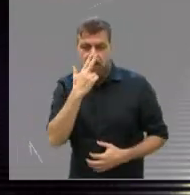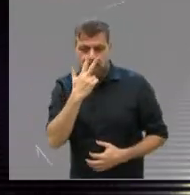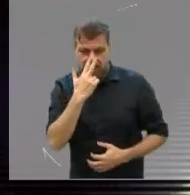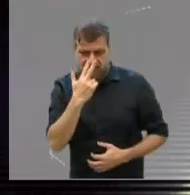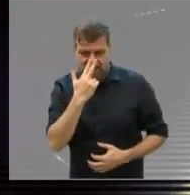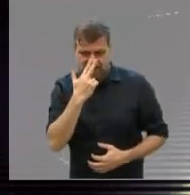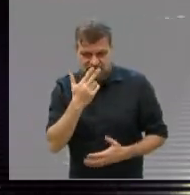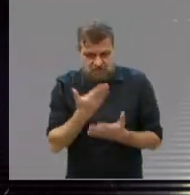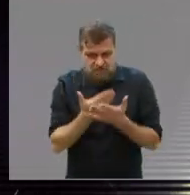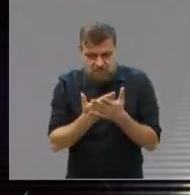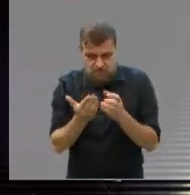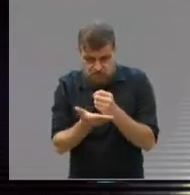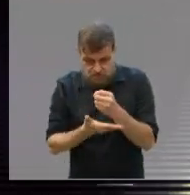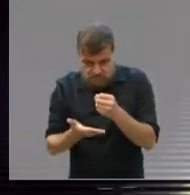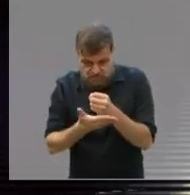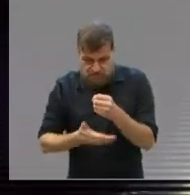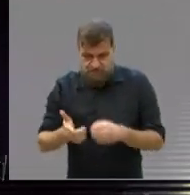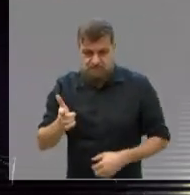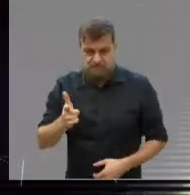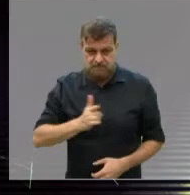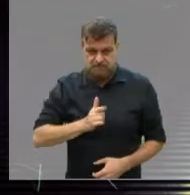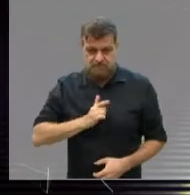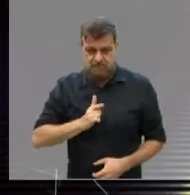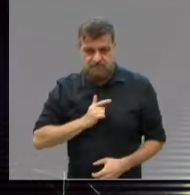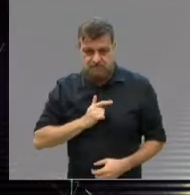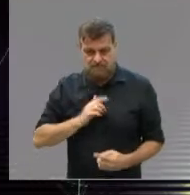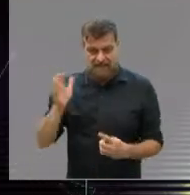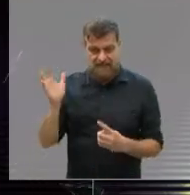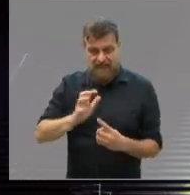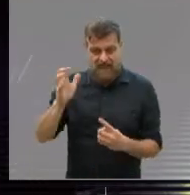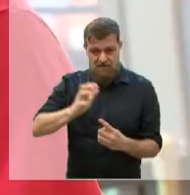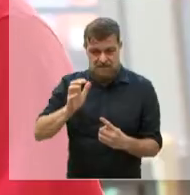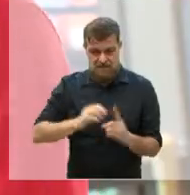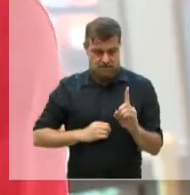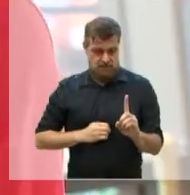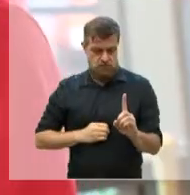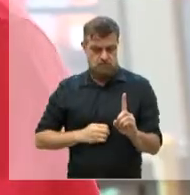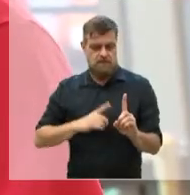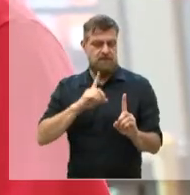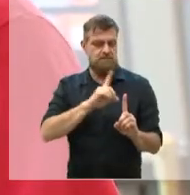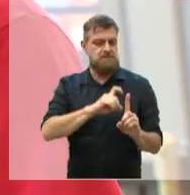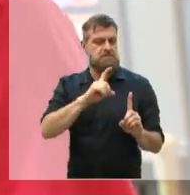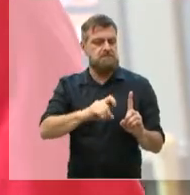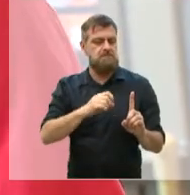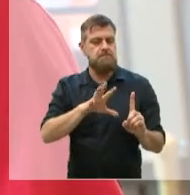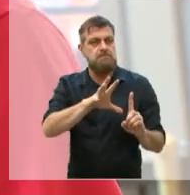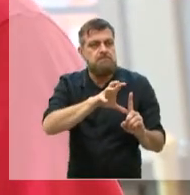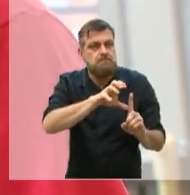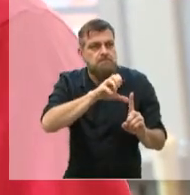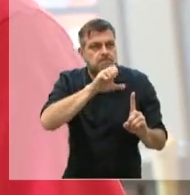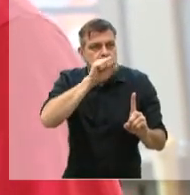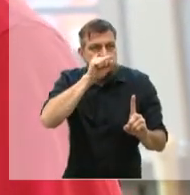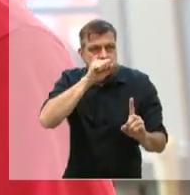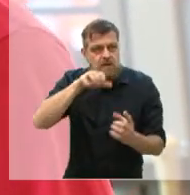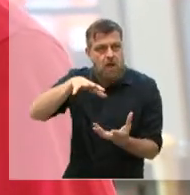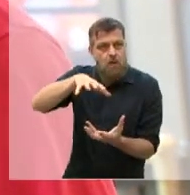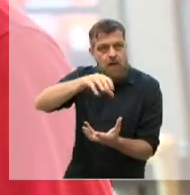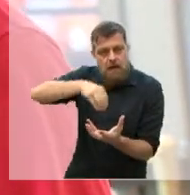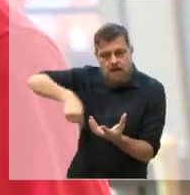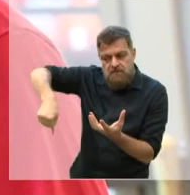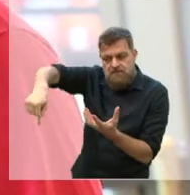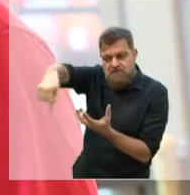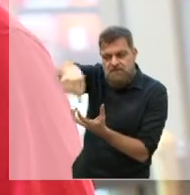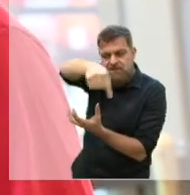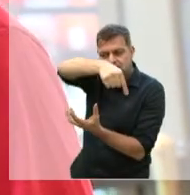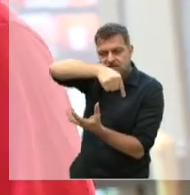essência. Influências no espaço ao redor da pessoa que passou o perfume, ou da Terra, ou daquele gerador.